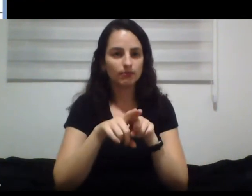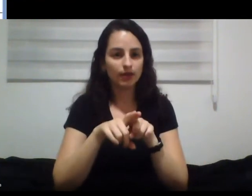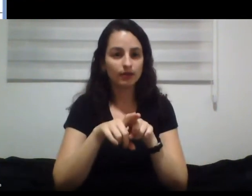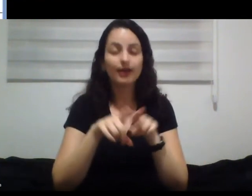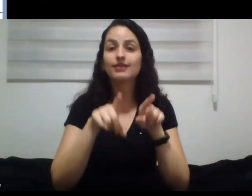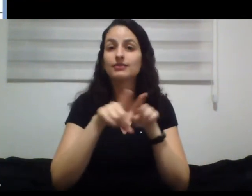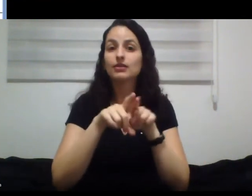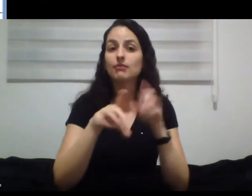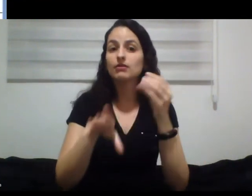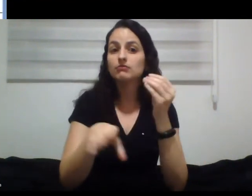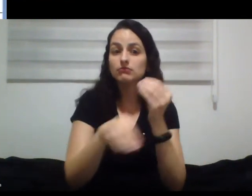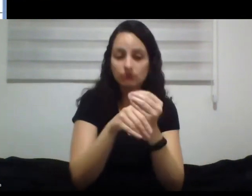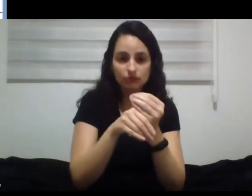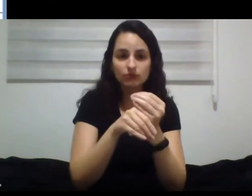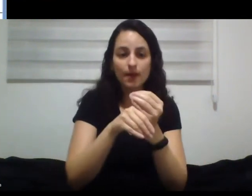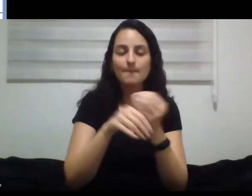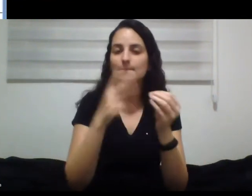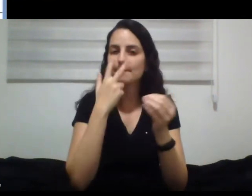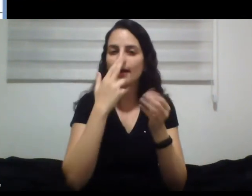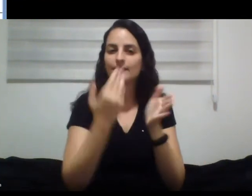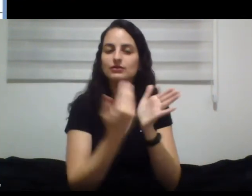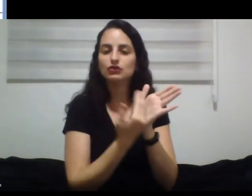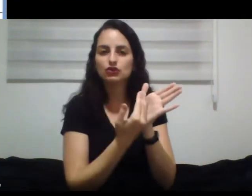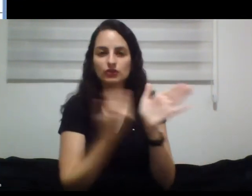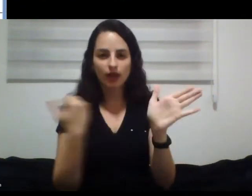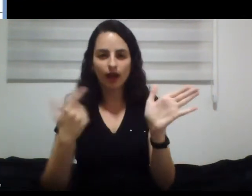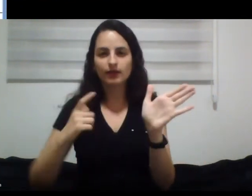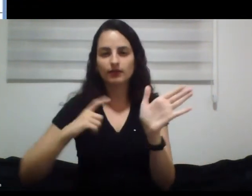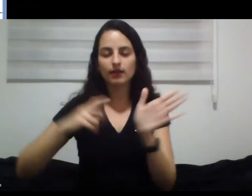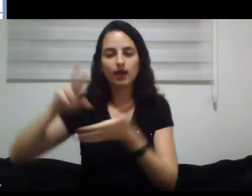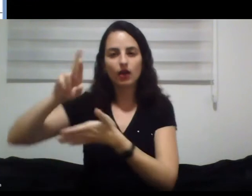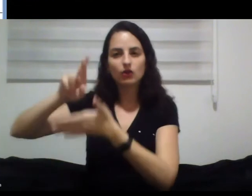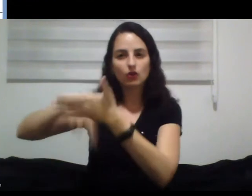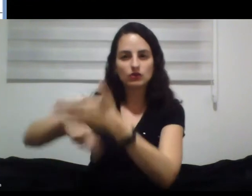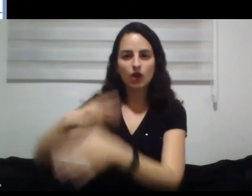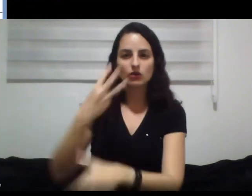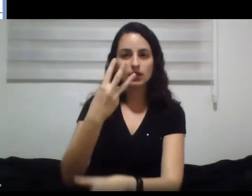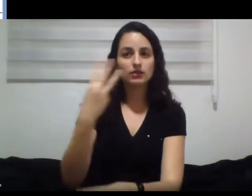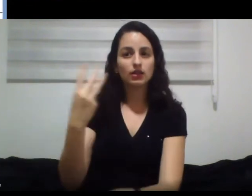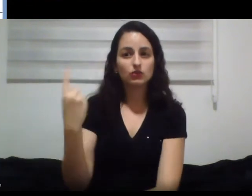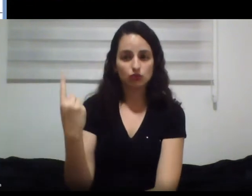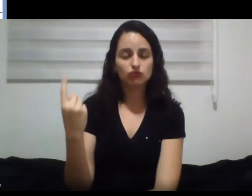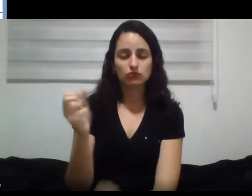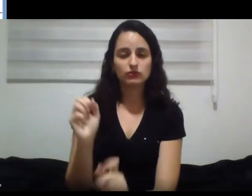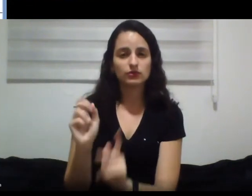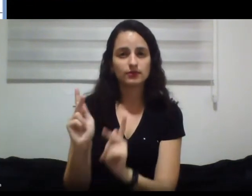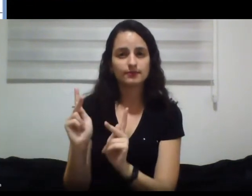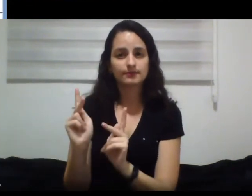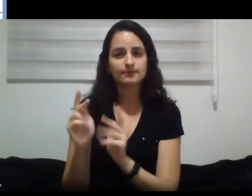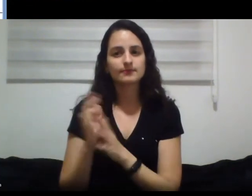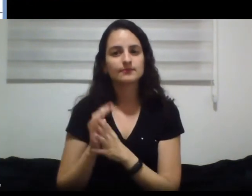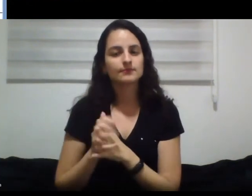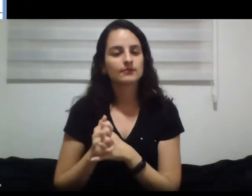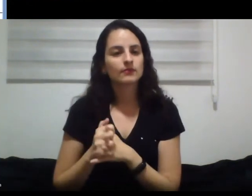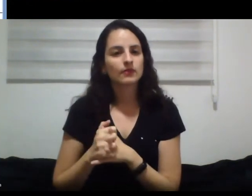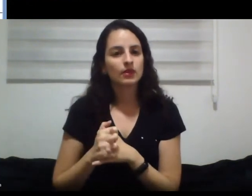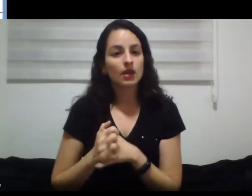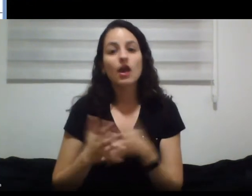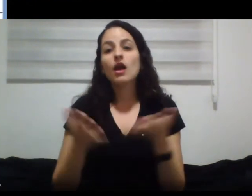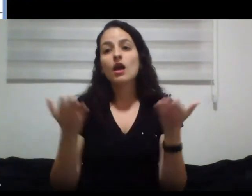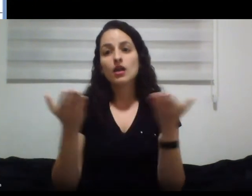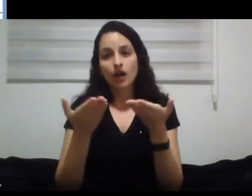por exemplo, sim, o Google, o Meet, o Moodle, ele não tem uma integração com um sistema